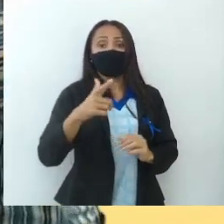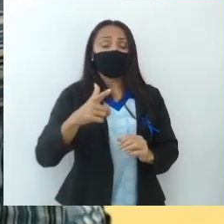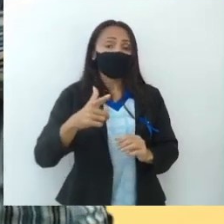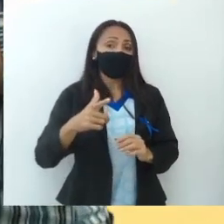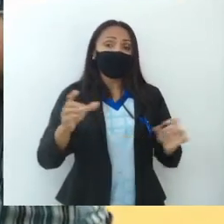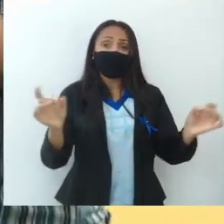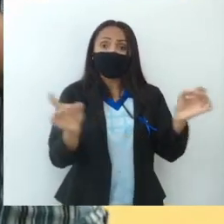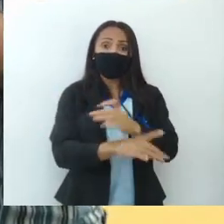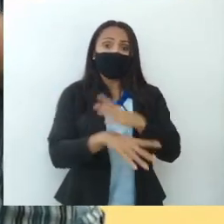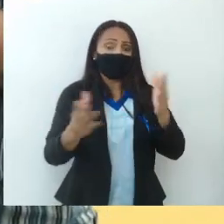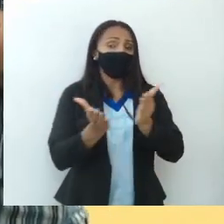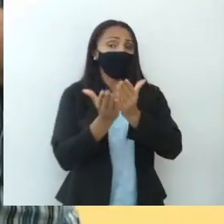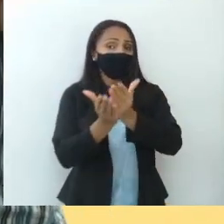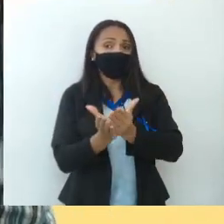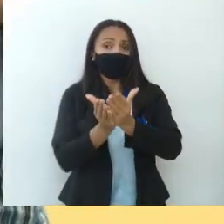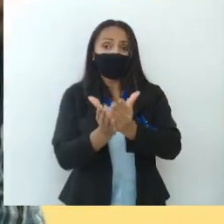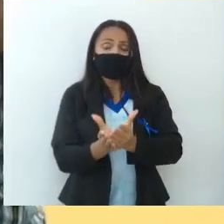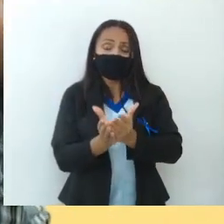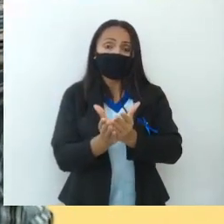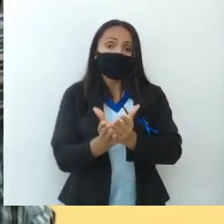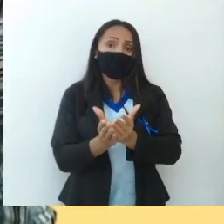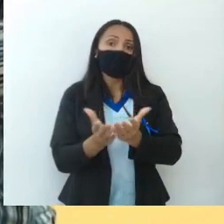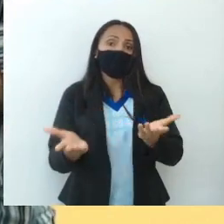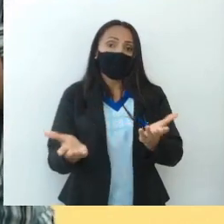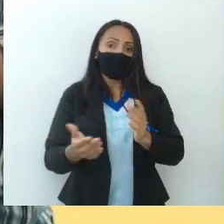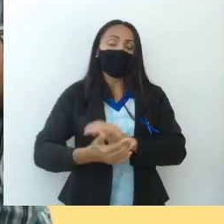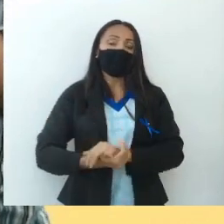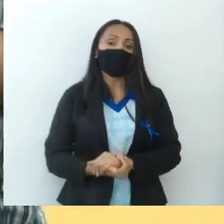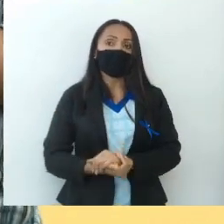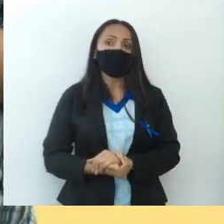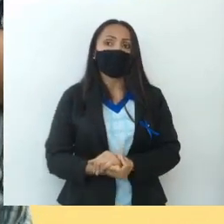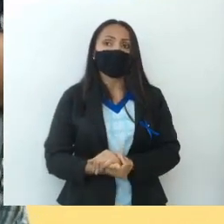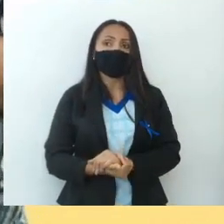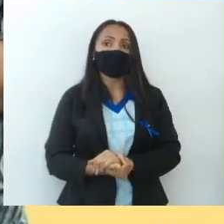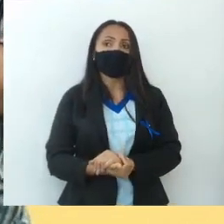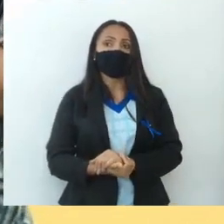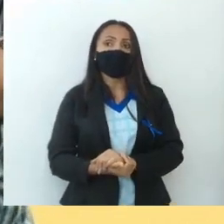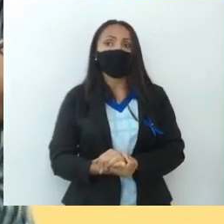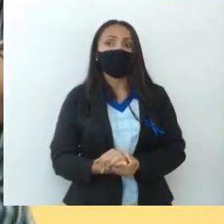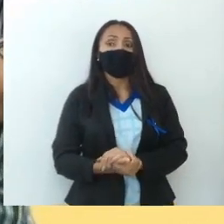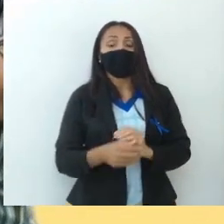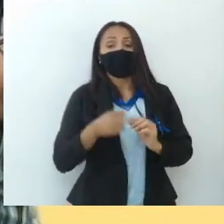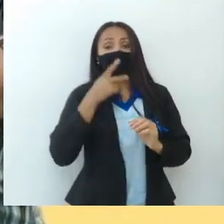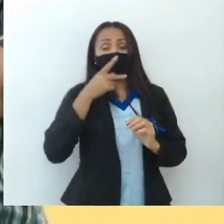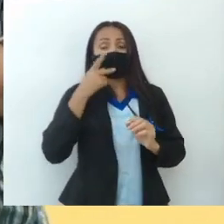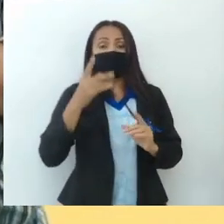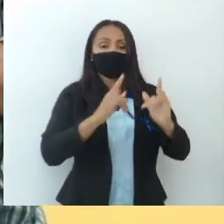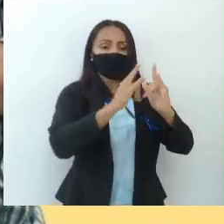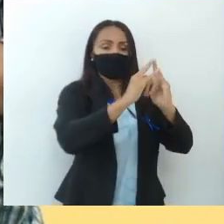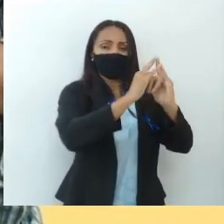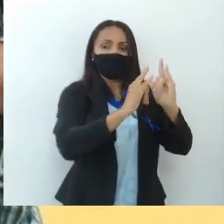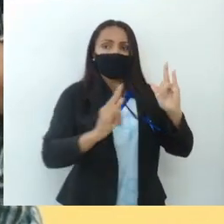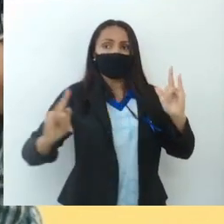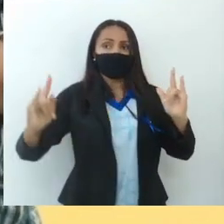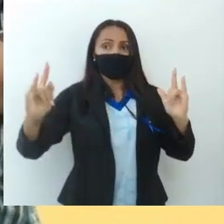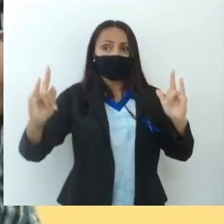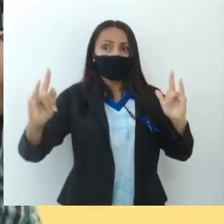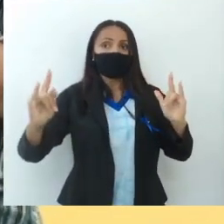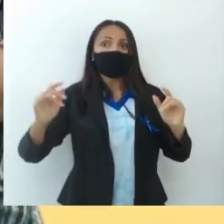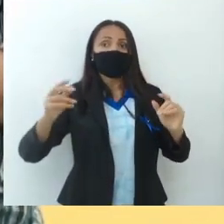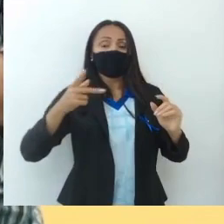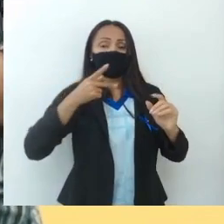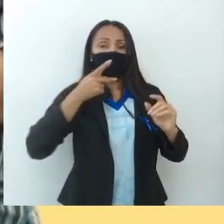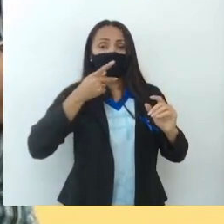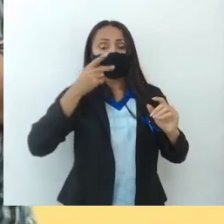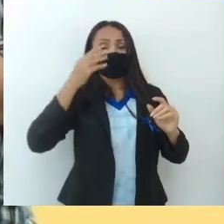naquele período dos anos de 1800 e 1900. O interessante, mais uma vez, falar dessa ponte, porque ficou na nossa memória, quando eu passo por